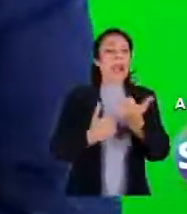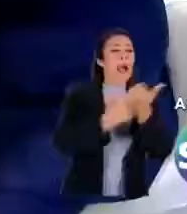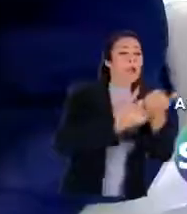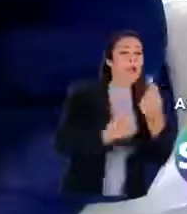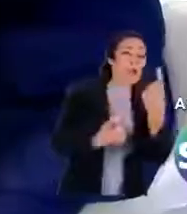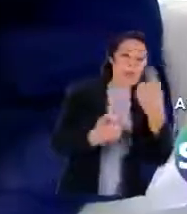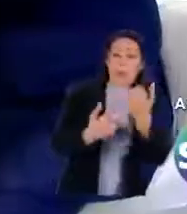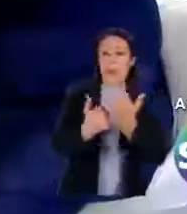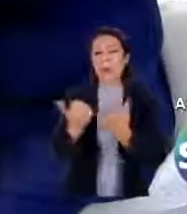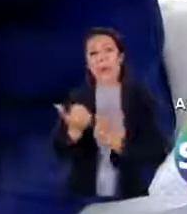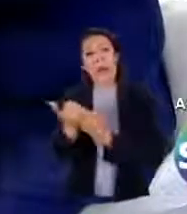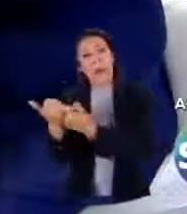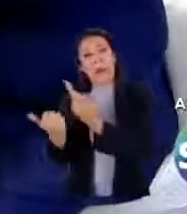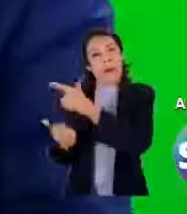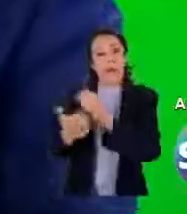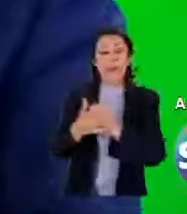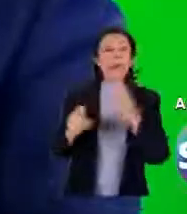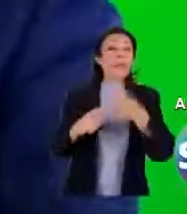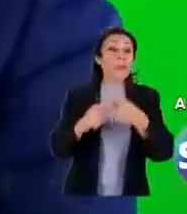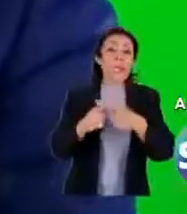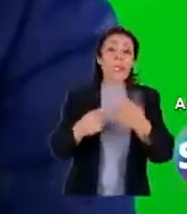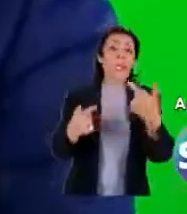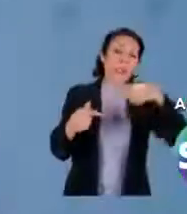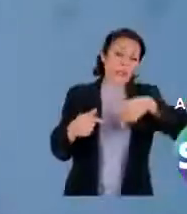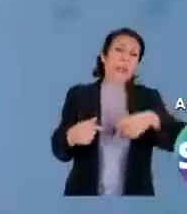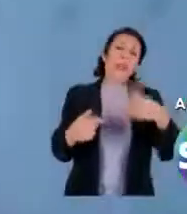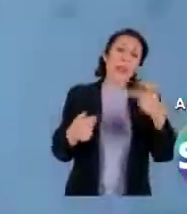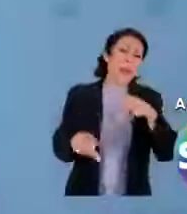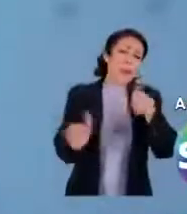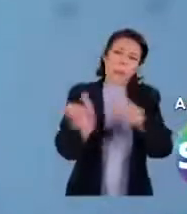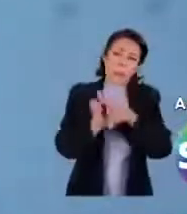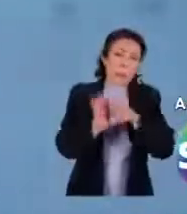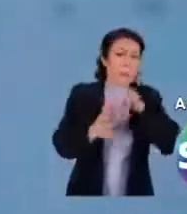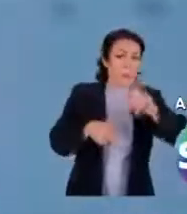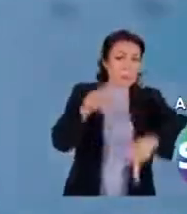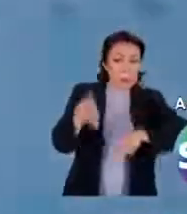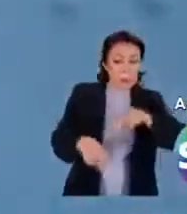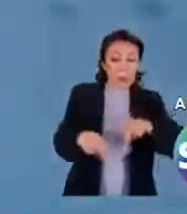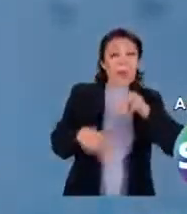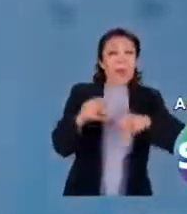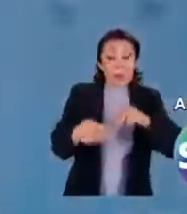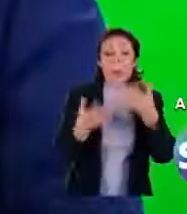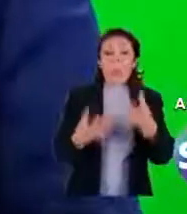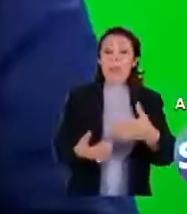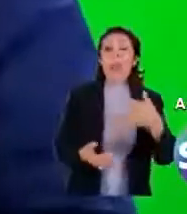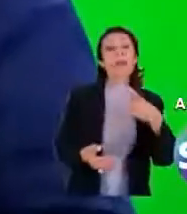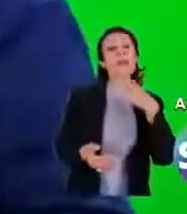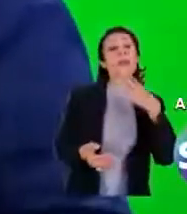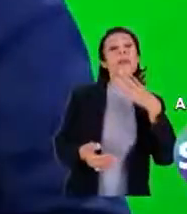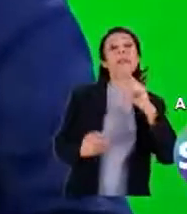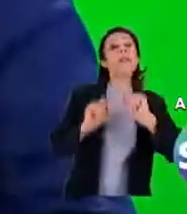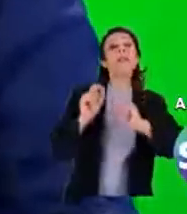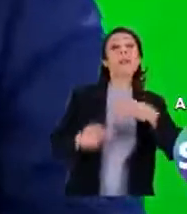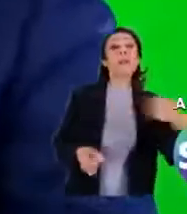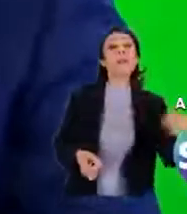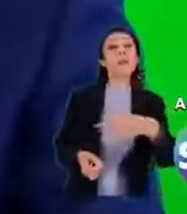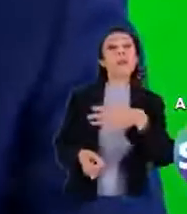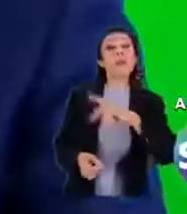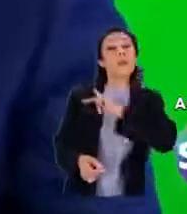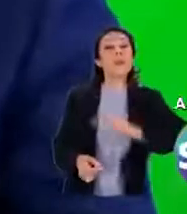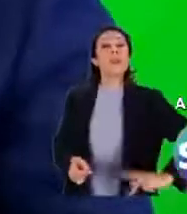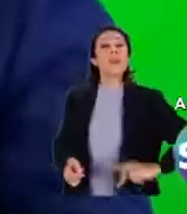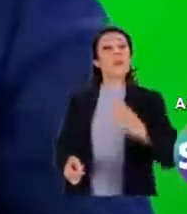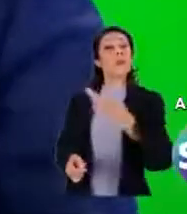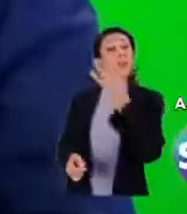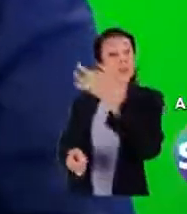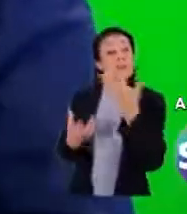outro não tem esse negócio aqui o programa é porque o meu programa é um programa muito popular e o povo quer saber o que que o presidente do novo presidente vai fazer para